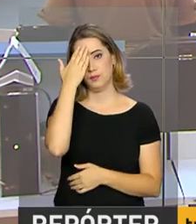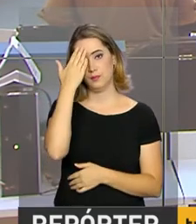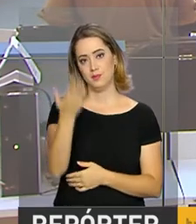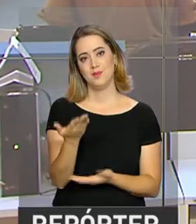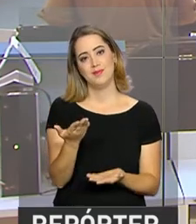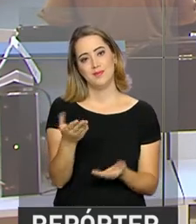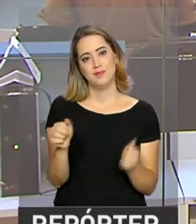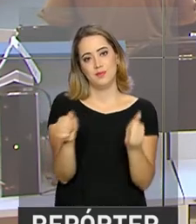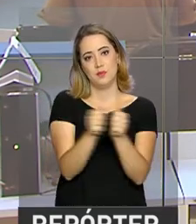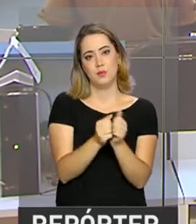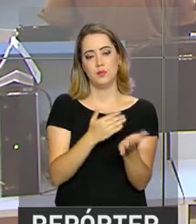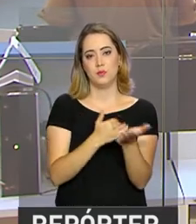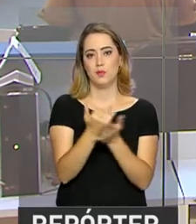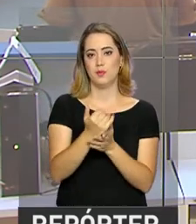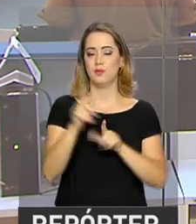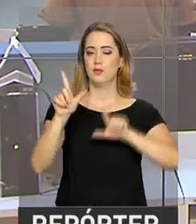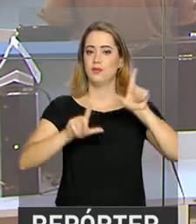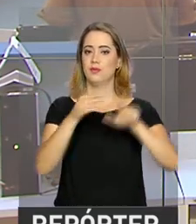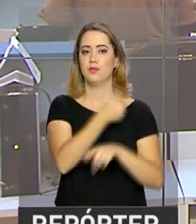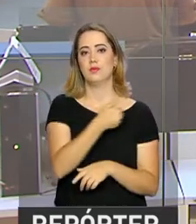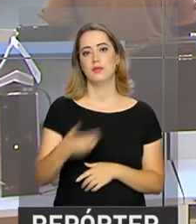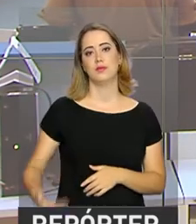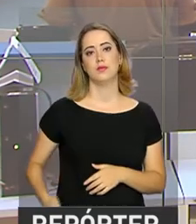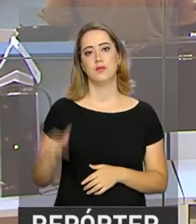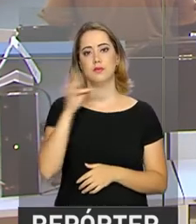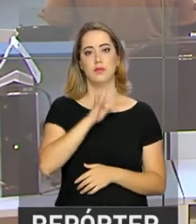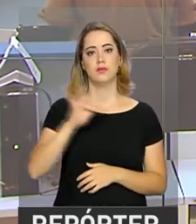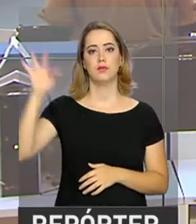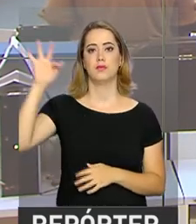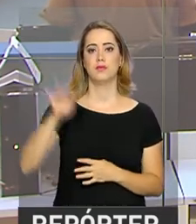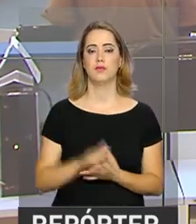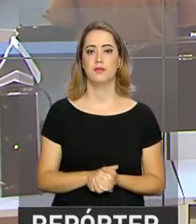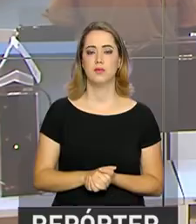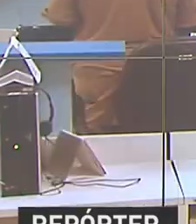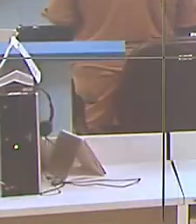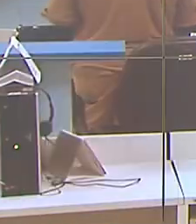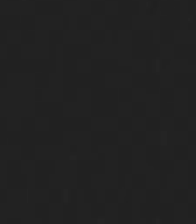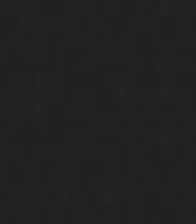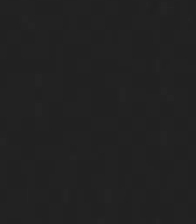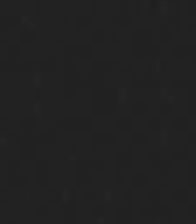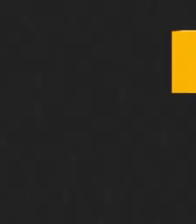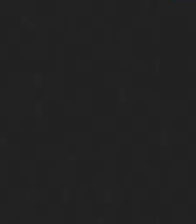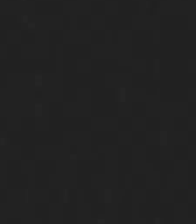obrigado pela sua companhia continue com a gente aqui na tv nbr a tv do governo federal